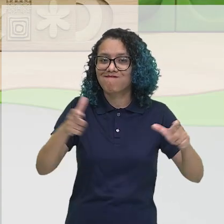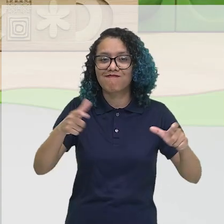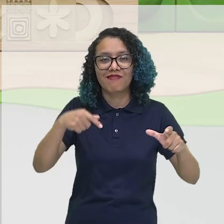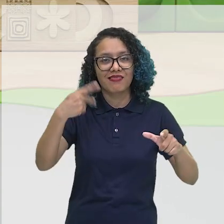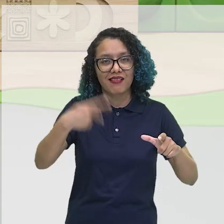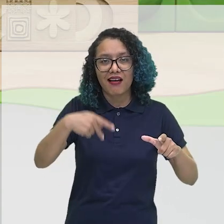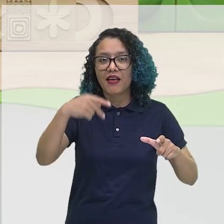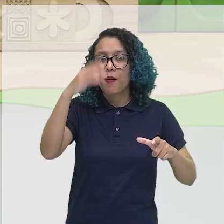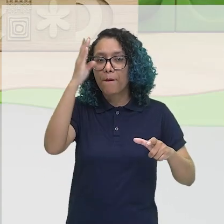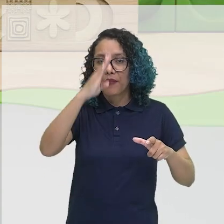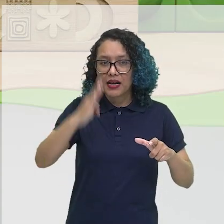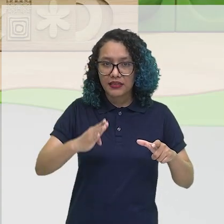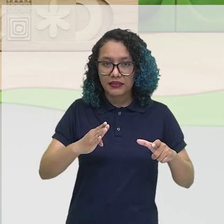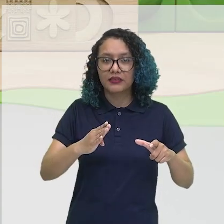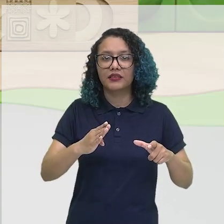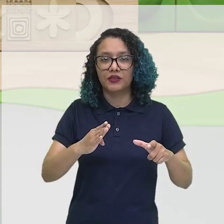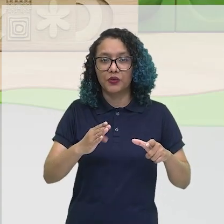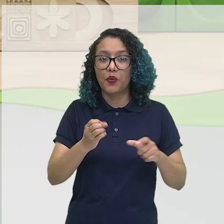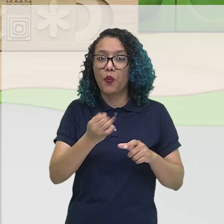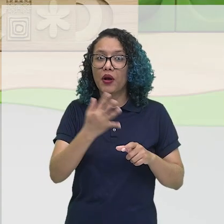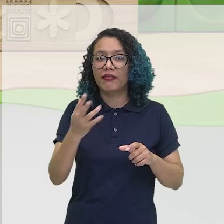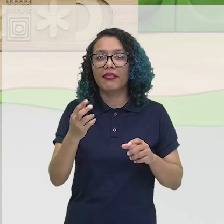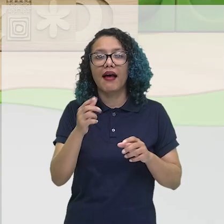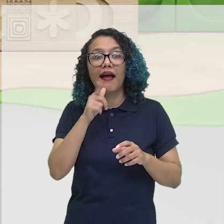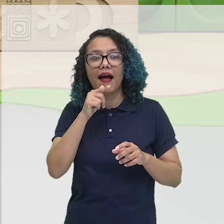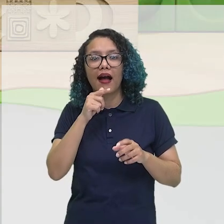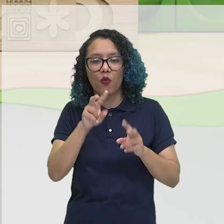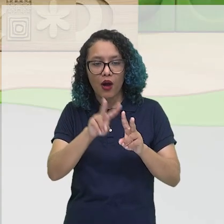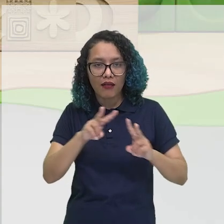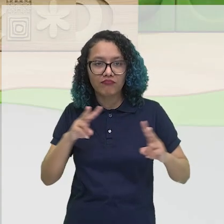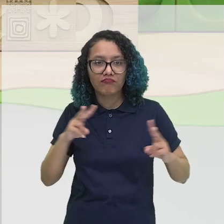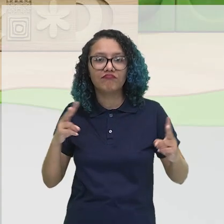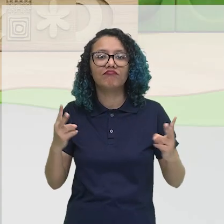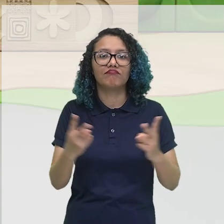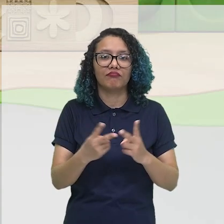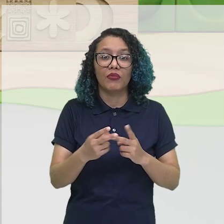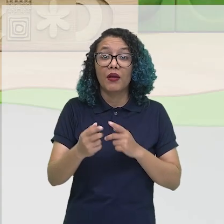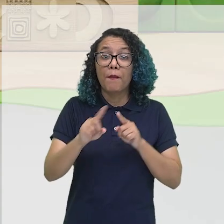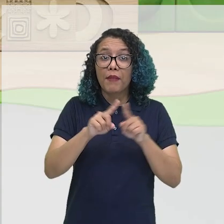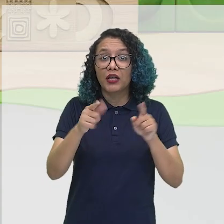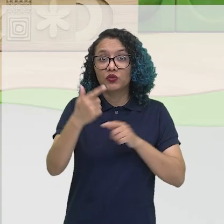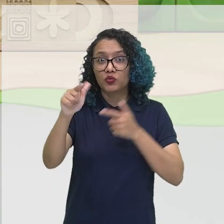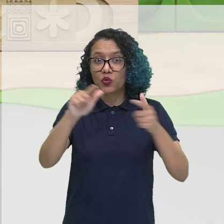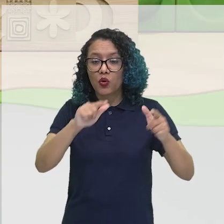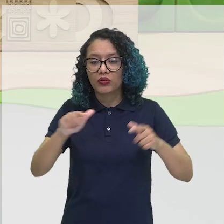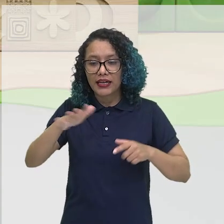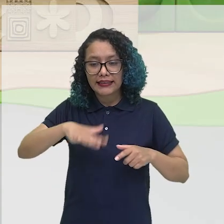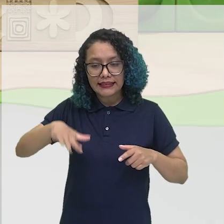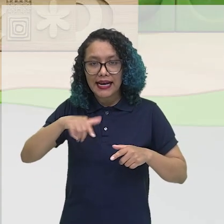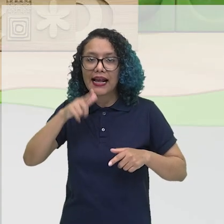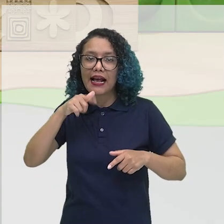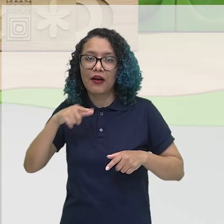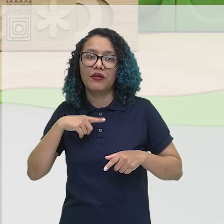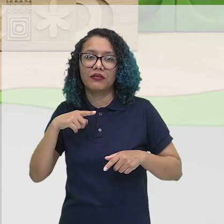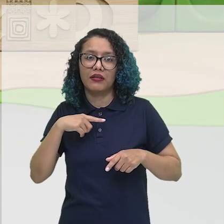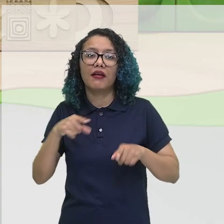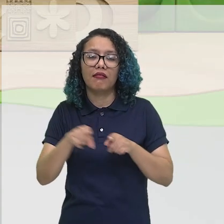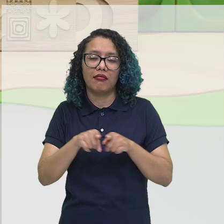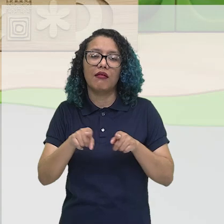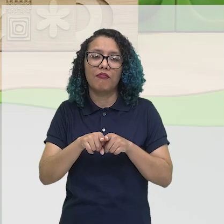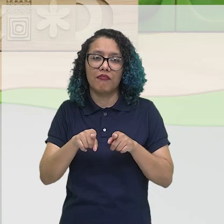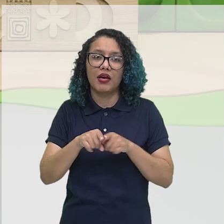Brasil em termos de volume de água, porque nós temos outras bacias hidrográficas além da